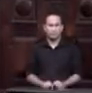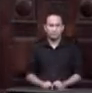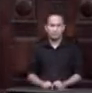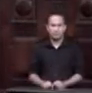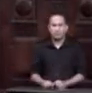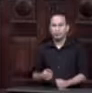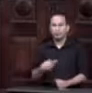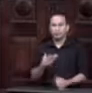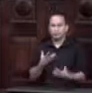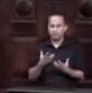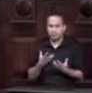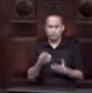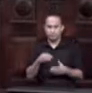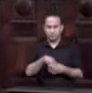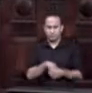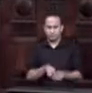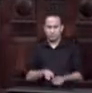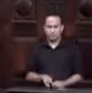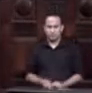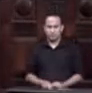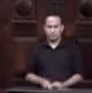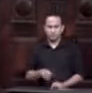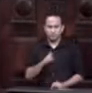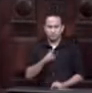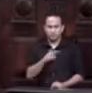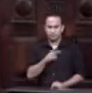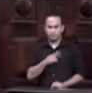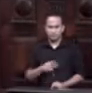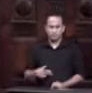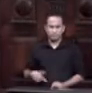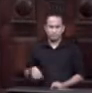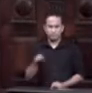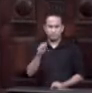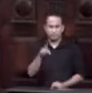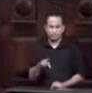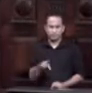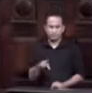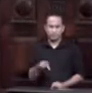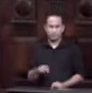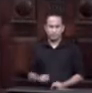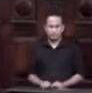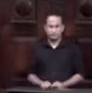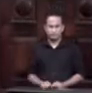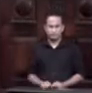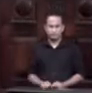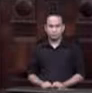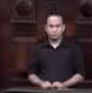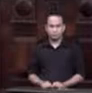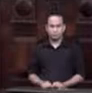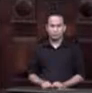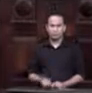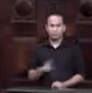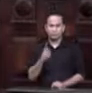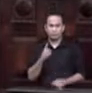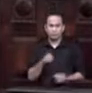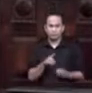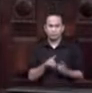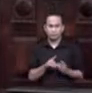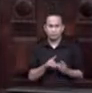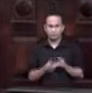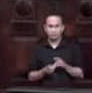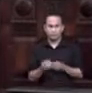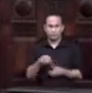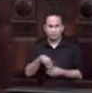votação substitutivo da Comissão de Constituição e Justiça, seus que aprovam nessa comissão, aprovados, salvo os destaques. Com voto contrário, o